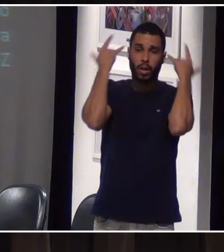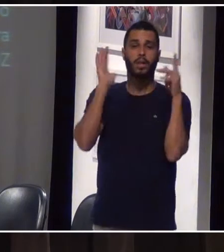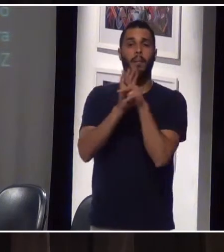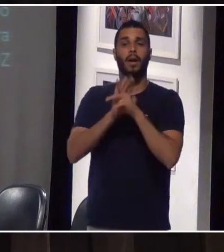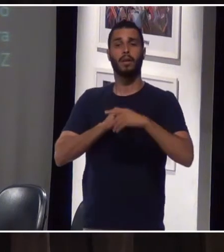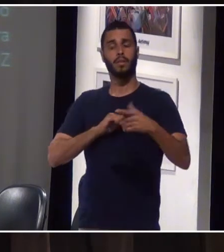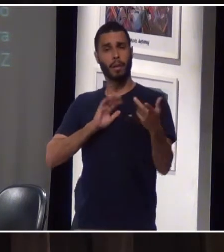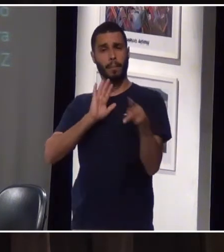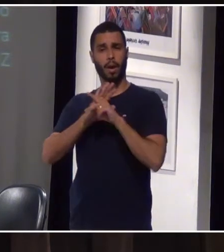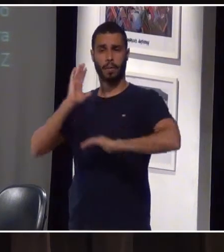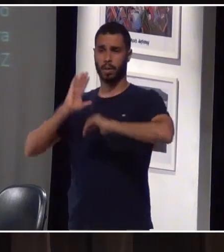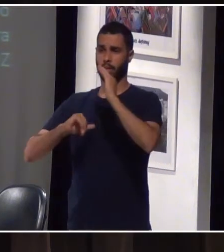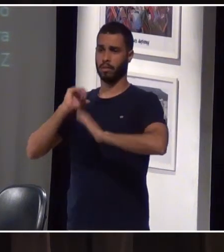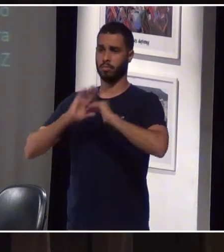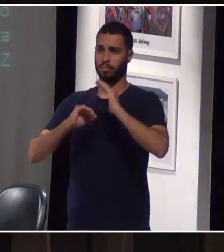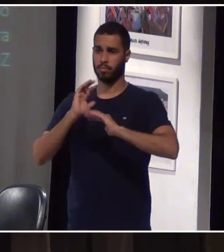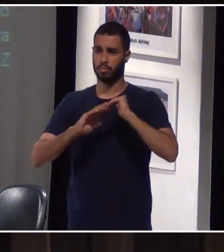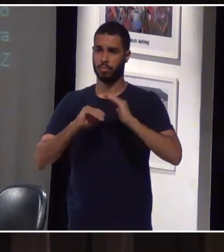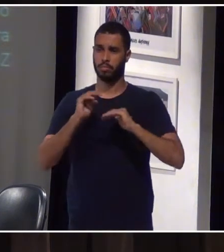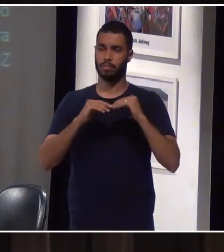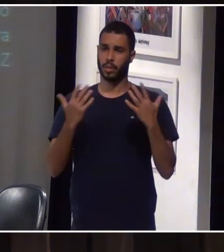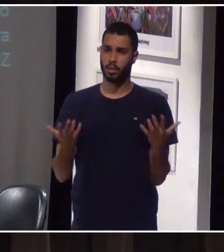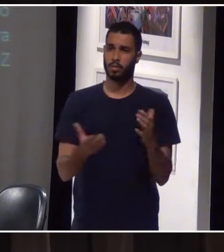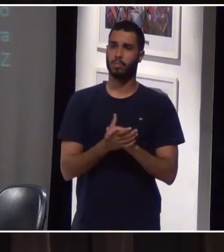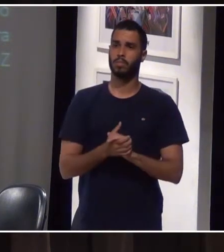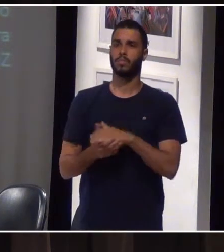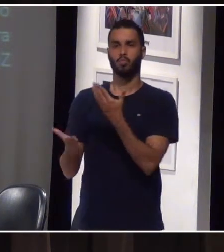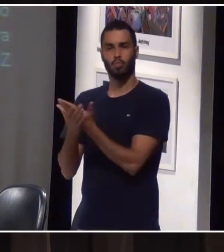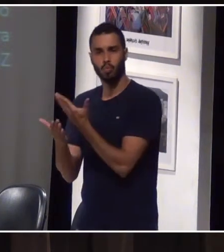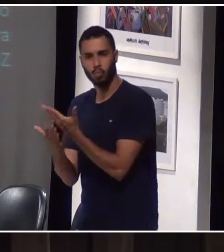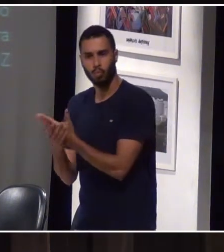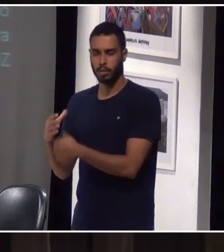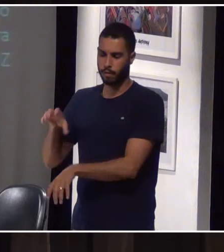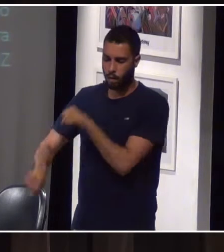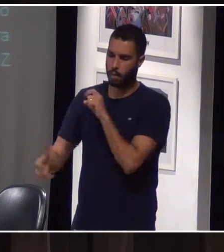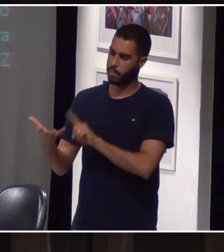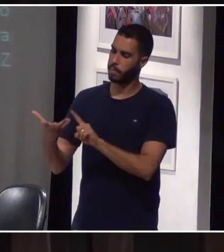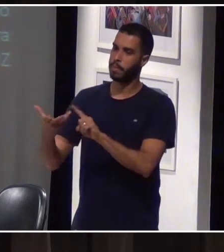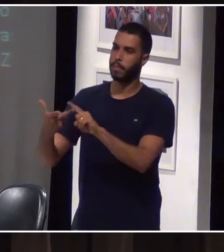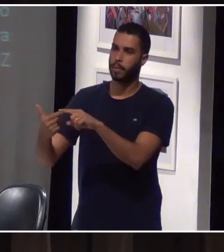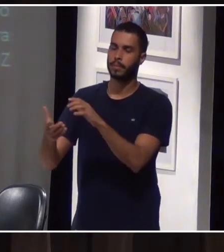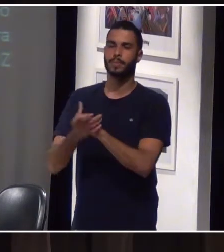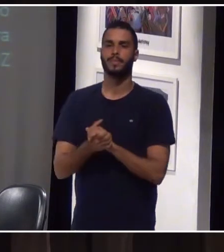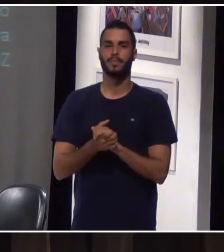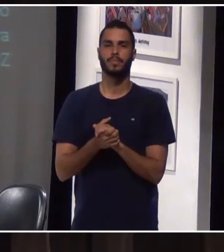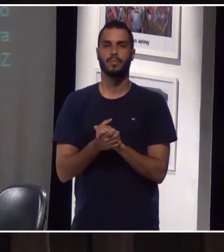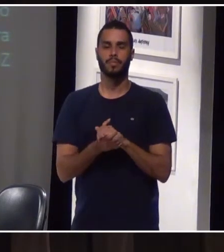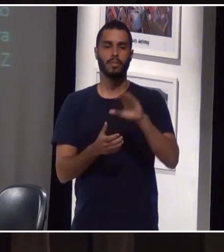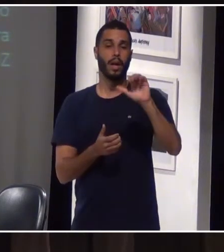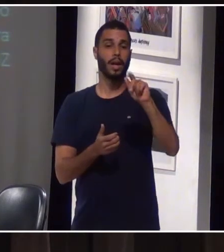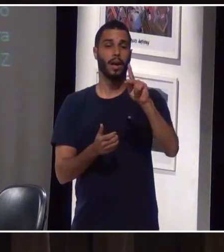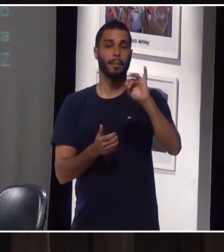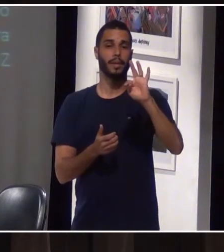própria carreira, por isso é legítimo investir tempo e dinheiro em treinamentos ou formações. Capitalizam